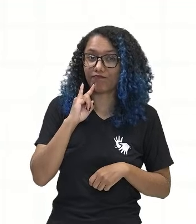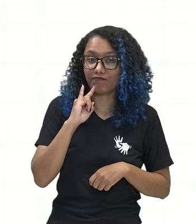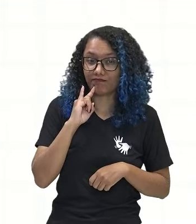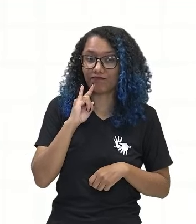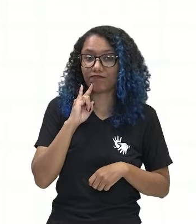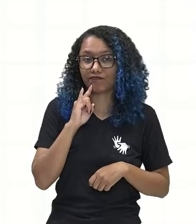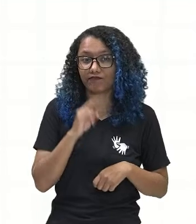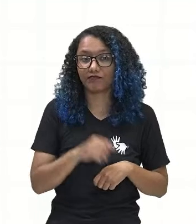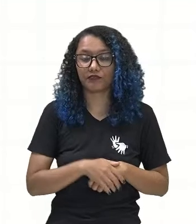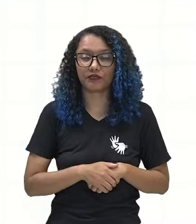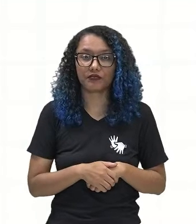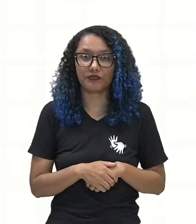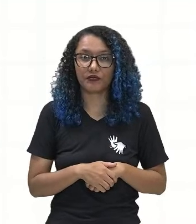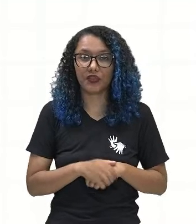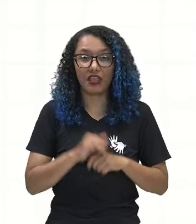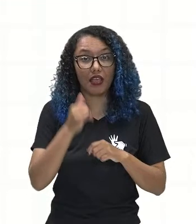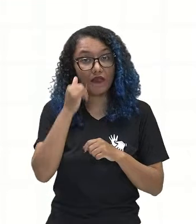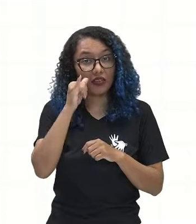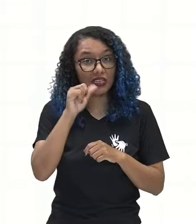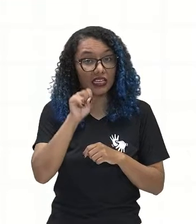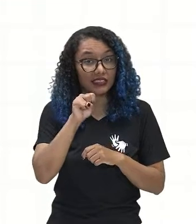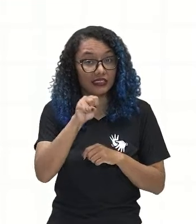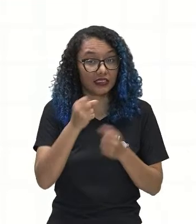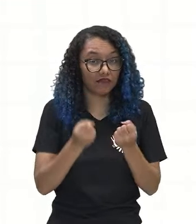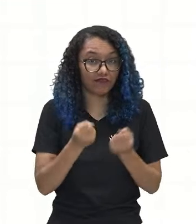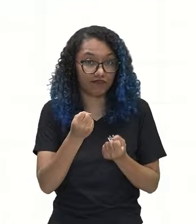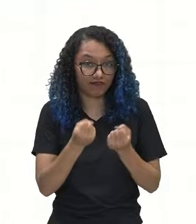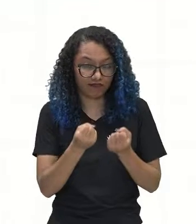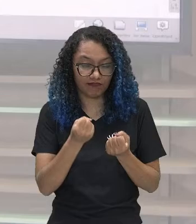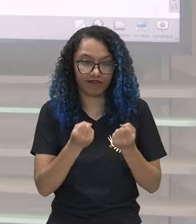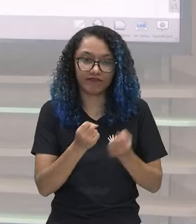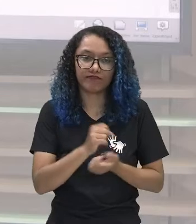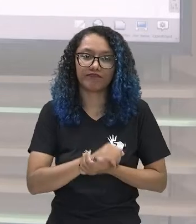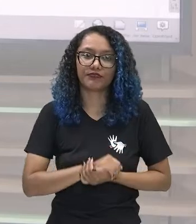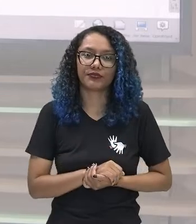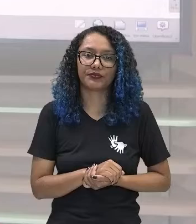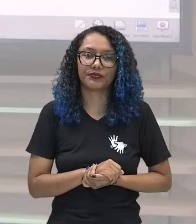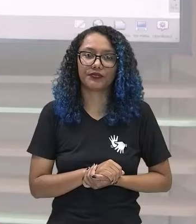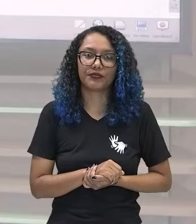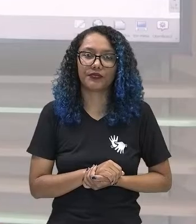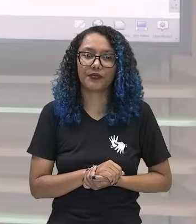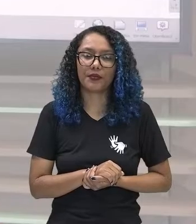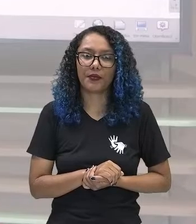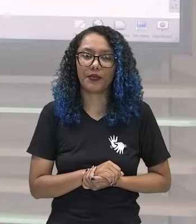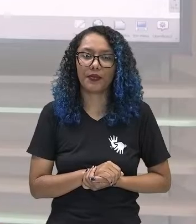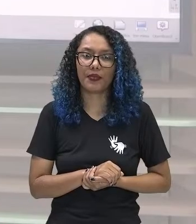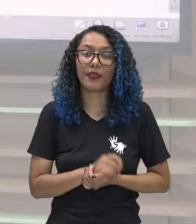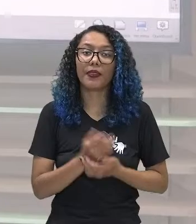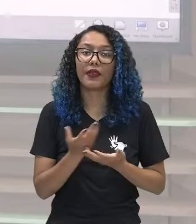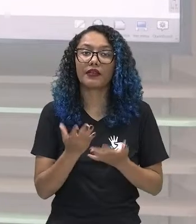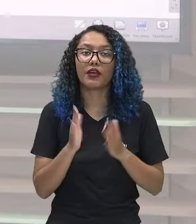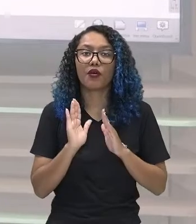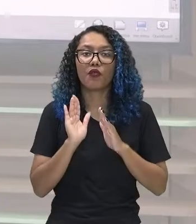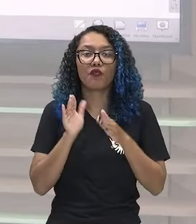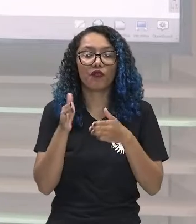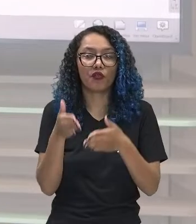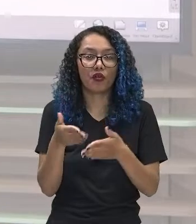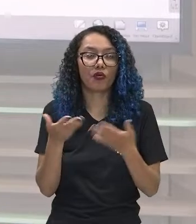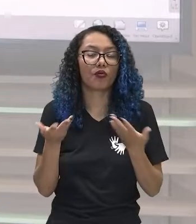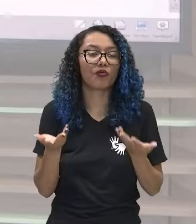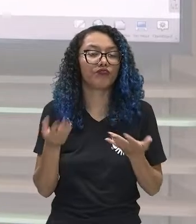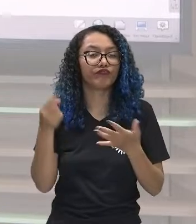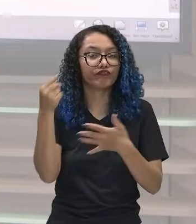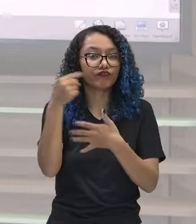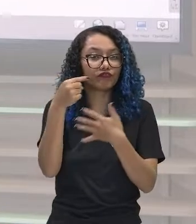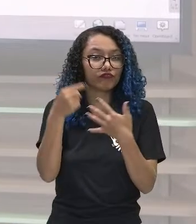aqui então você tem exemplo, né, da propaganda voltada para essas questões, né,